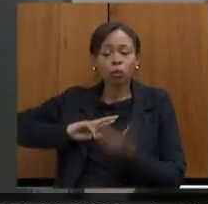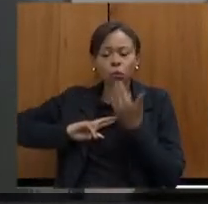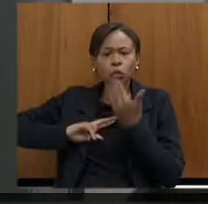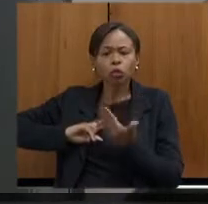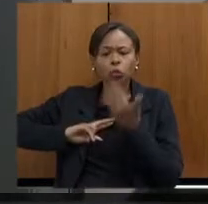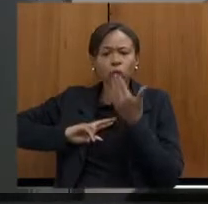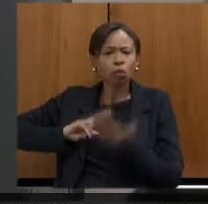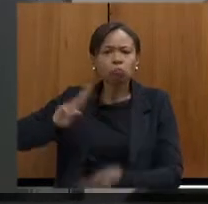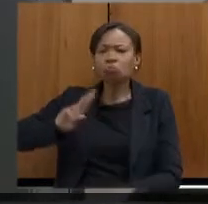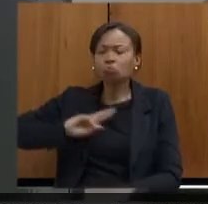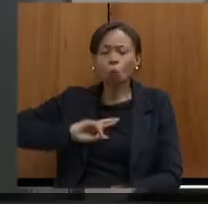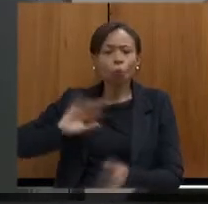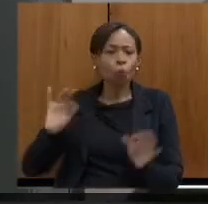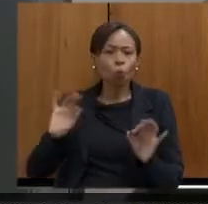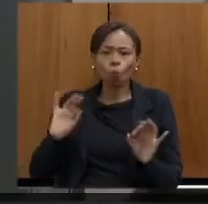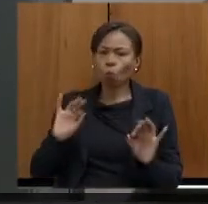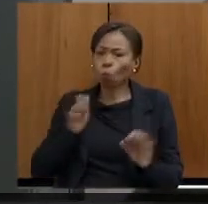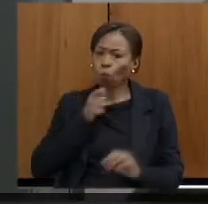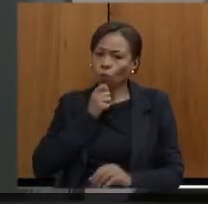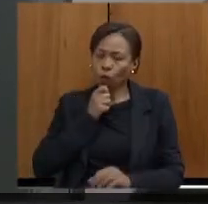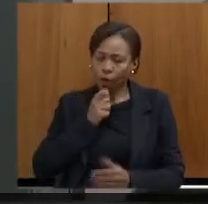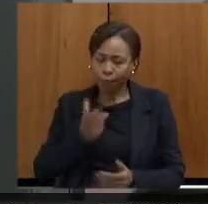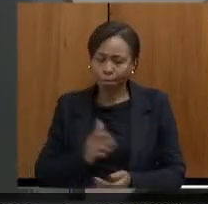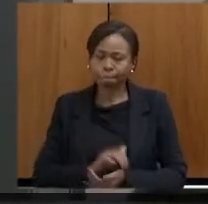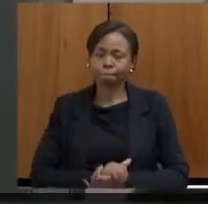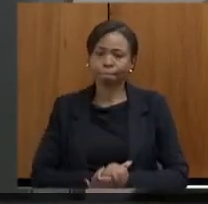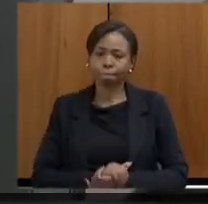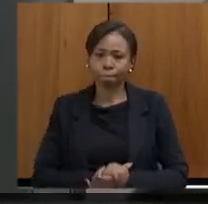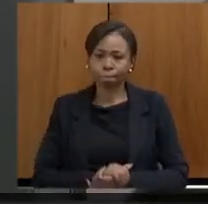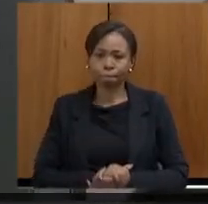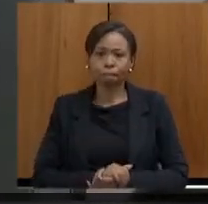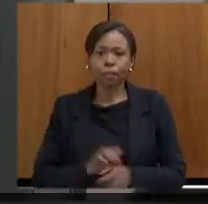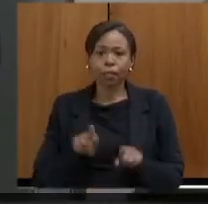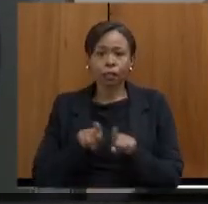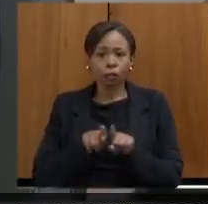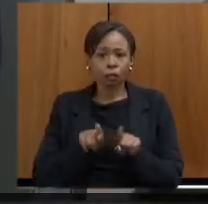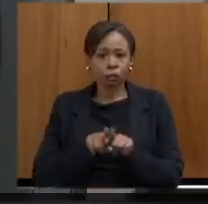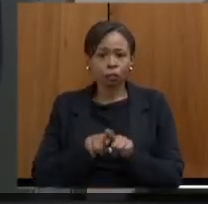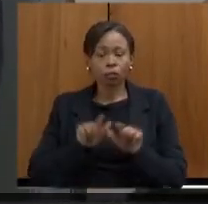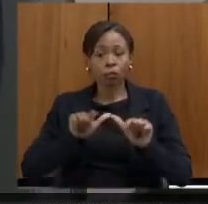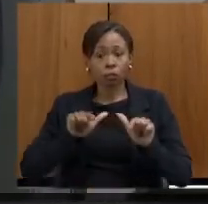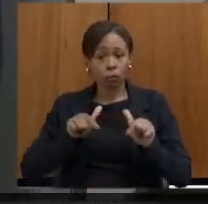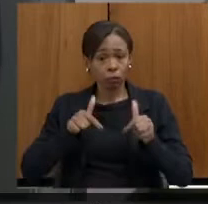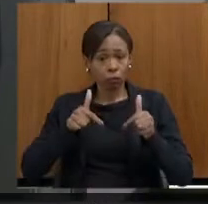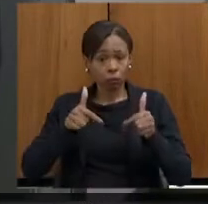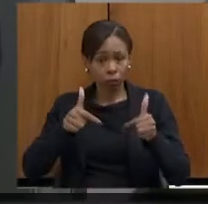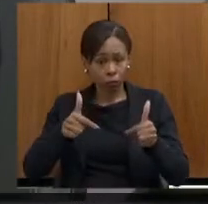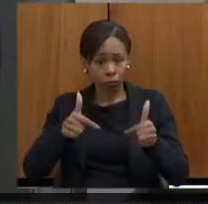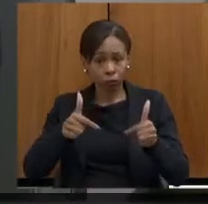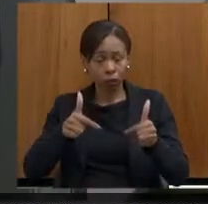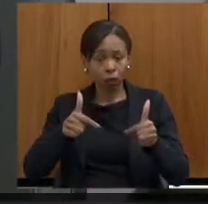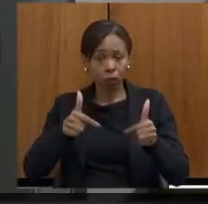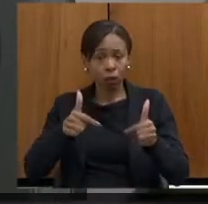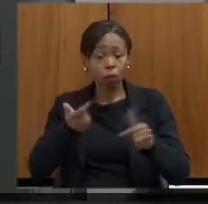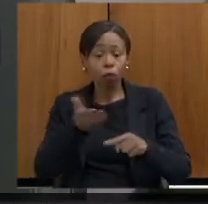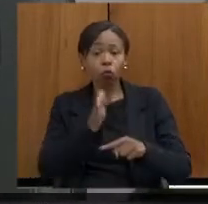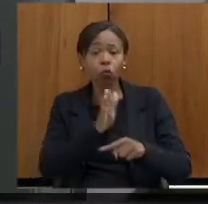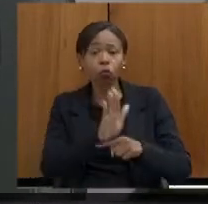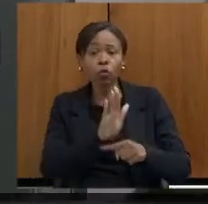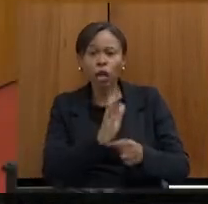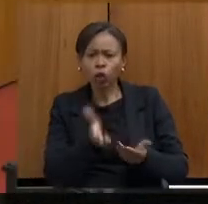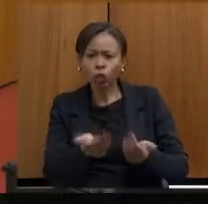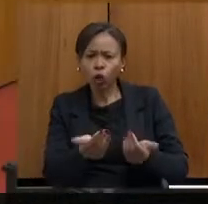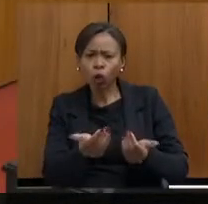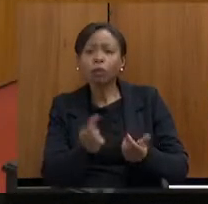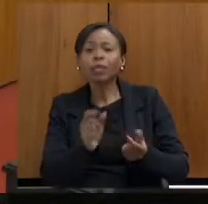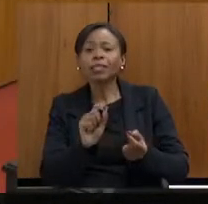nós queremos saber aqui sobre as ações voltadas para a empregabilidade da juventude.